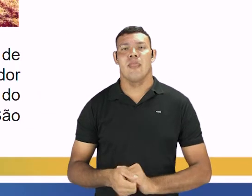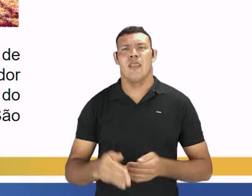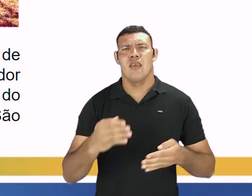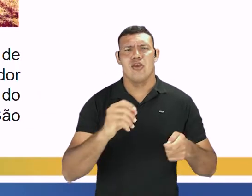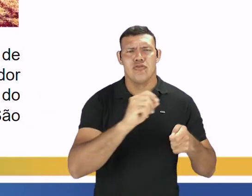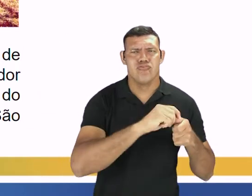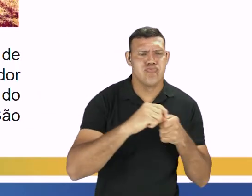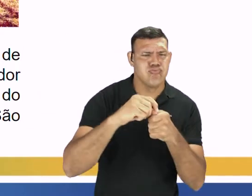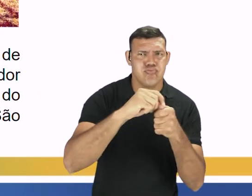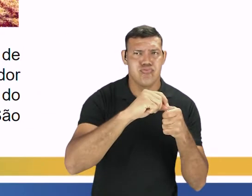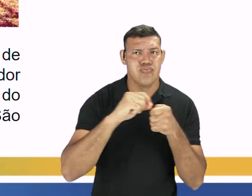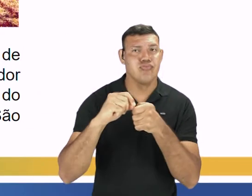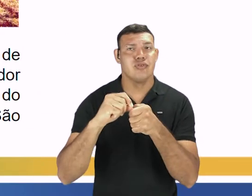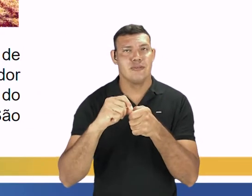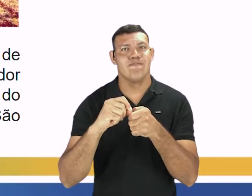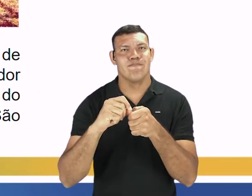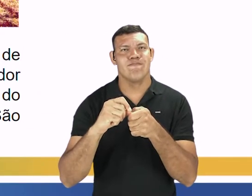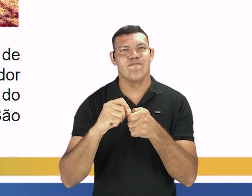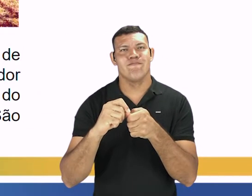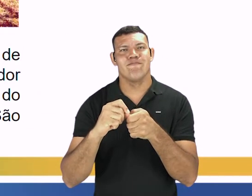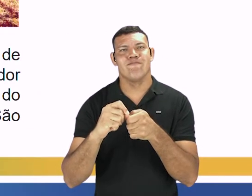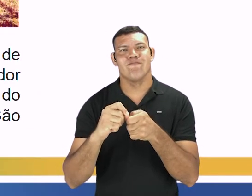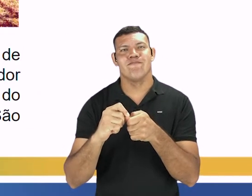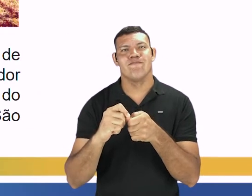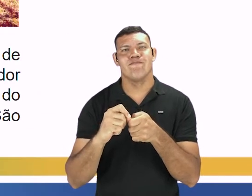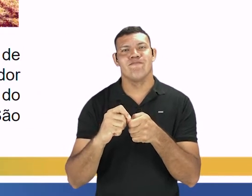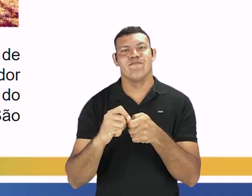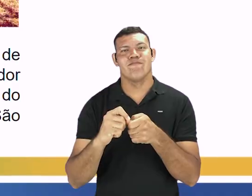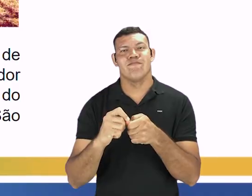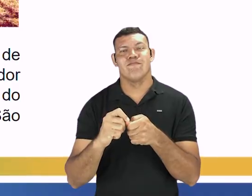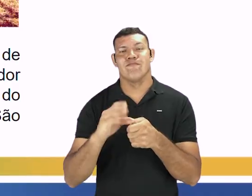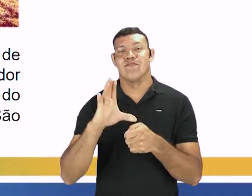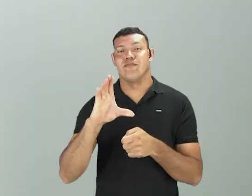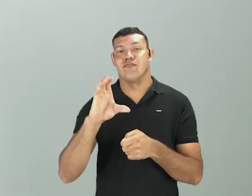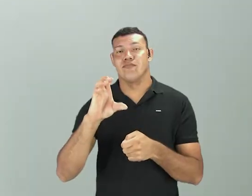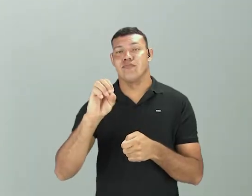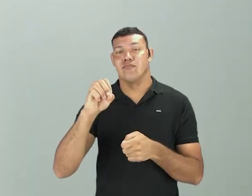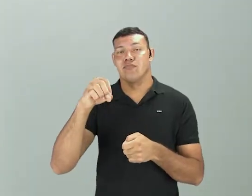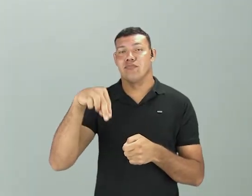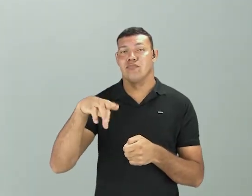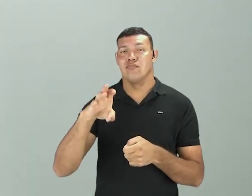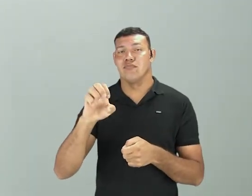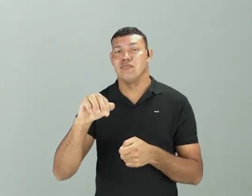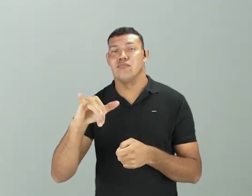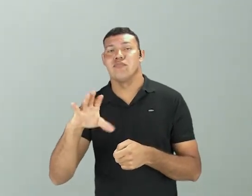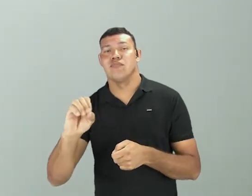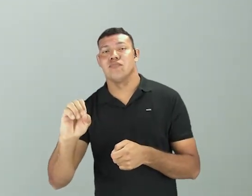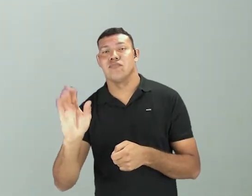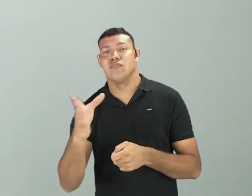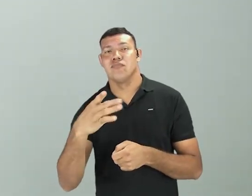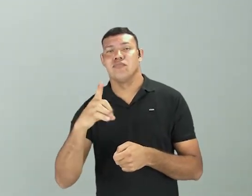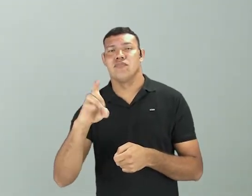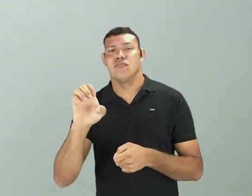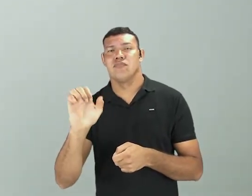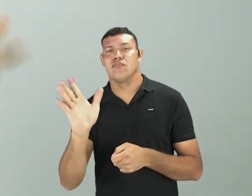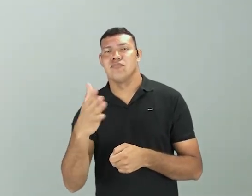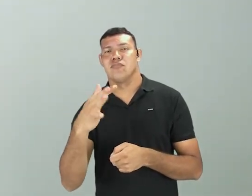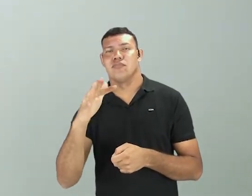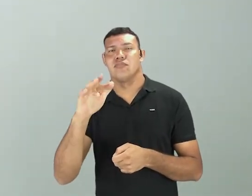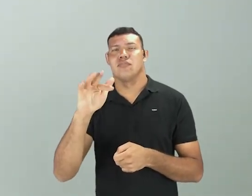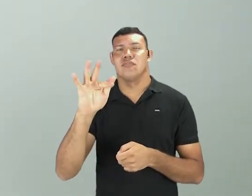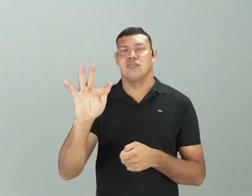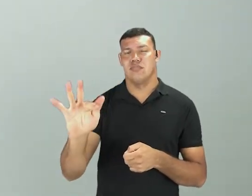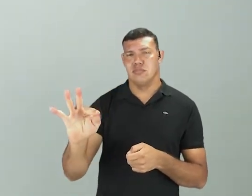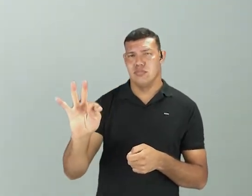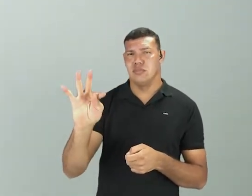do café, o convênio de Taubaté. Esse convênio ele nasce porque os produtores de café eles começam a